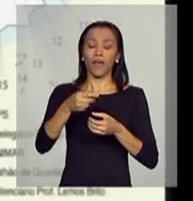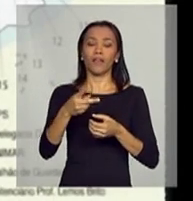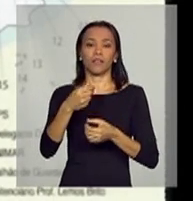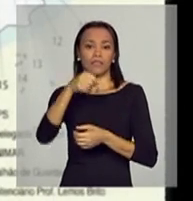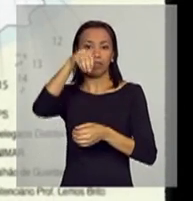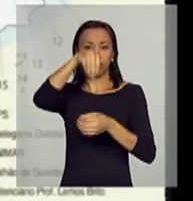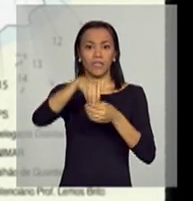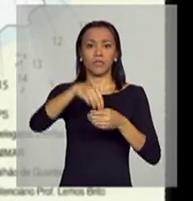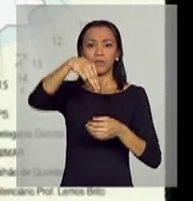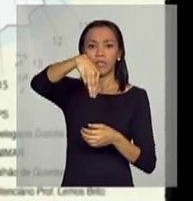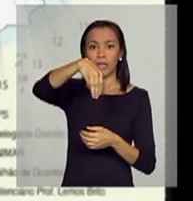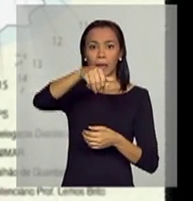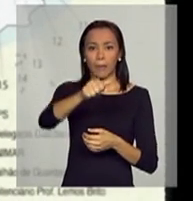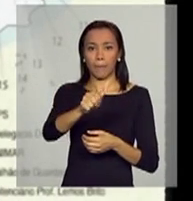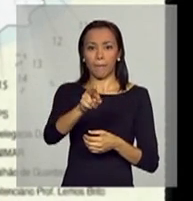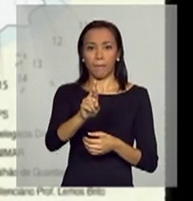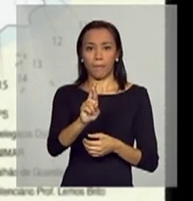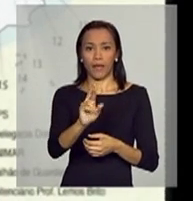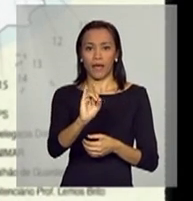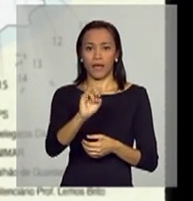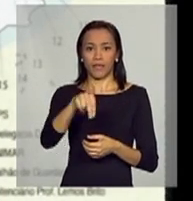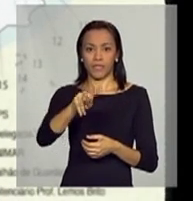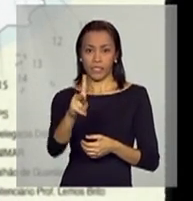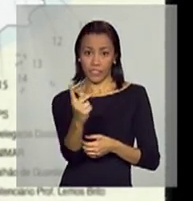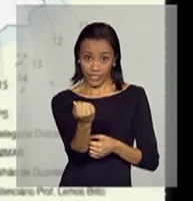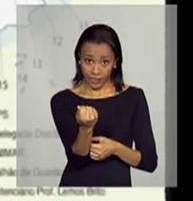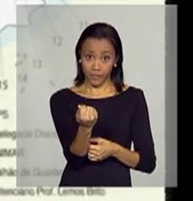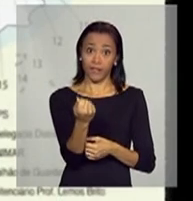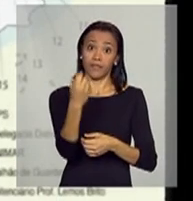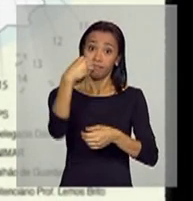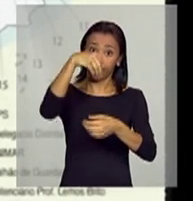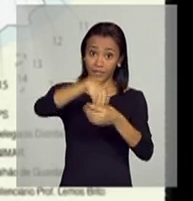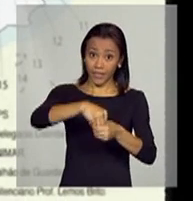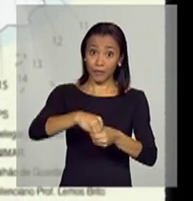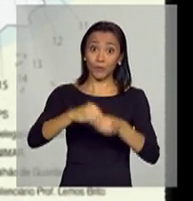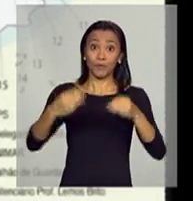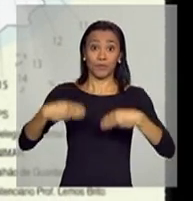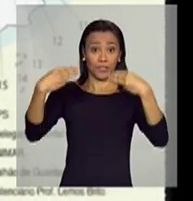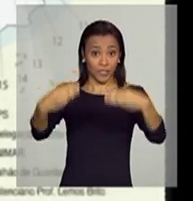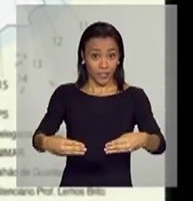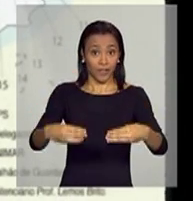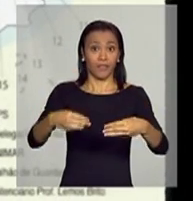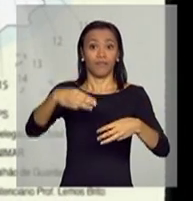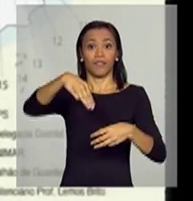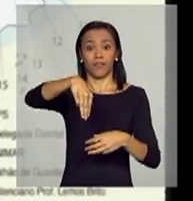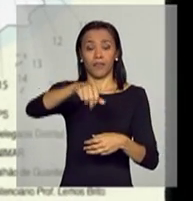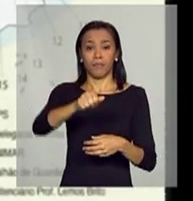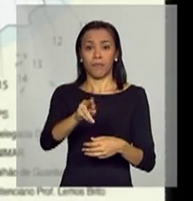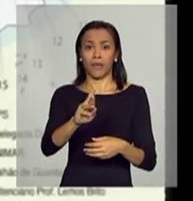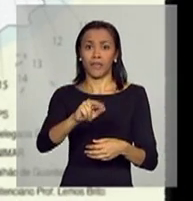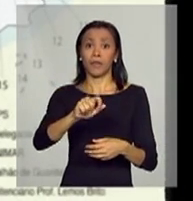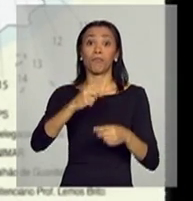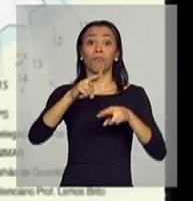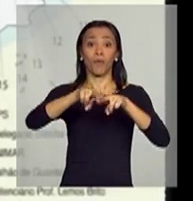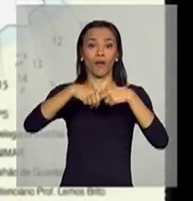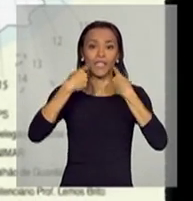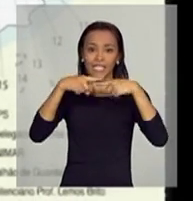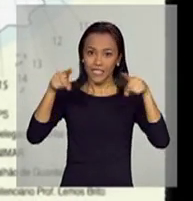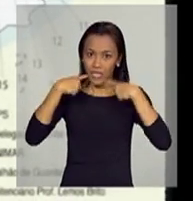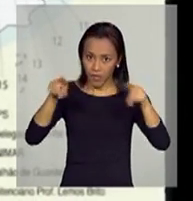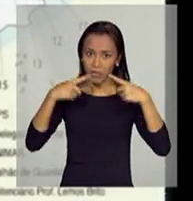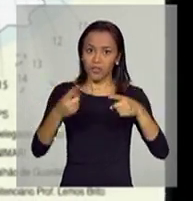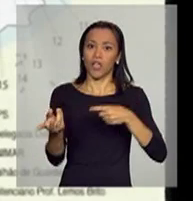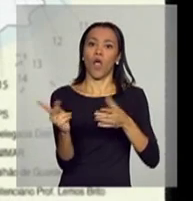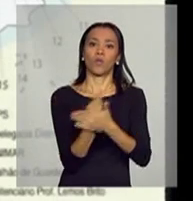Janeiro, na sede do Ministério da Marinha, no Rio de Janeiro. A tortura é praticada dentro do Ministério da Marinha pelas denúncias que nós temos. Batalhão de